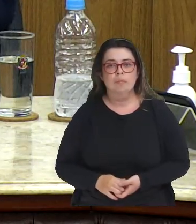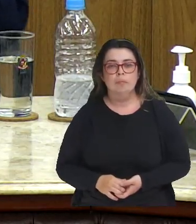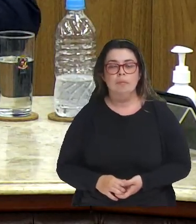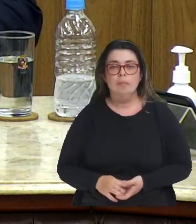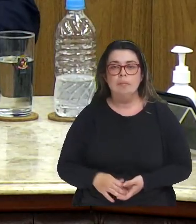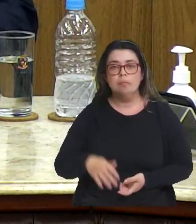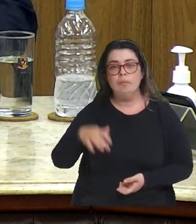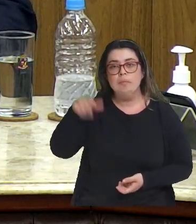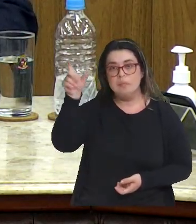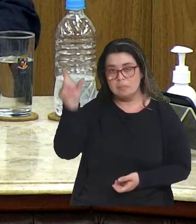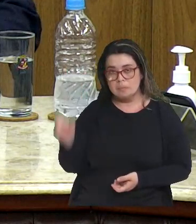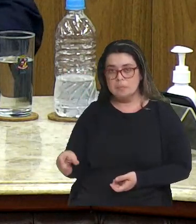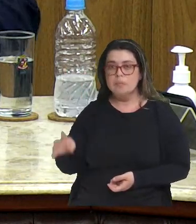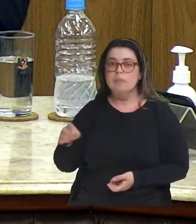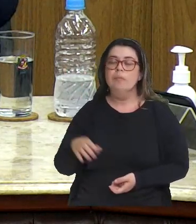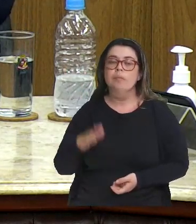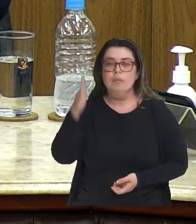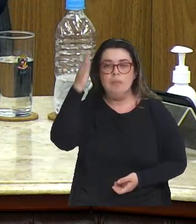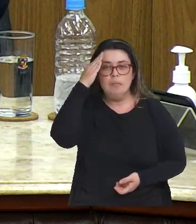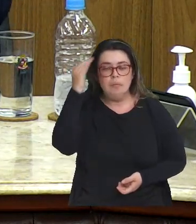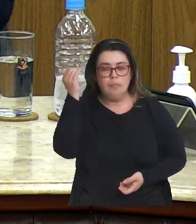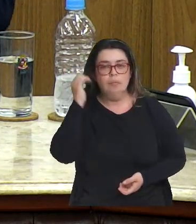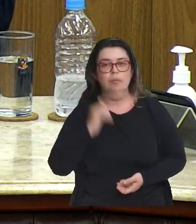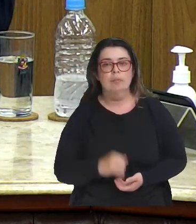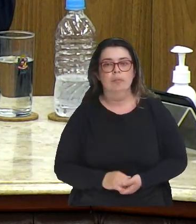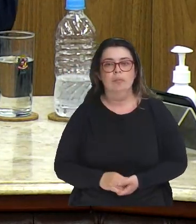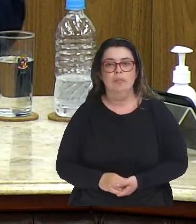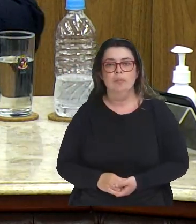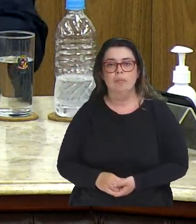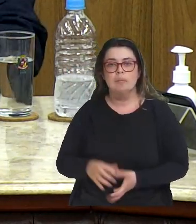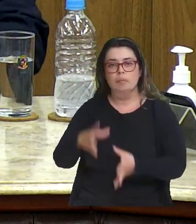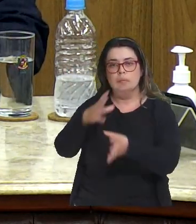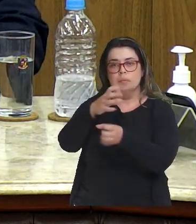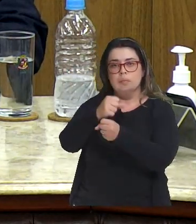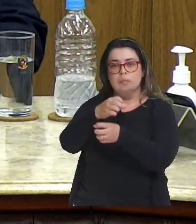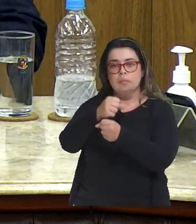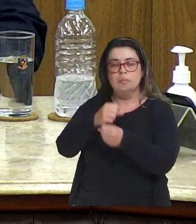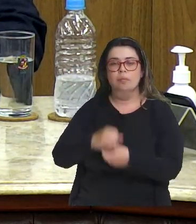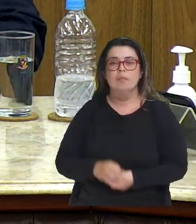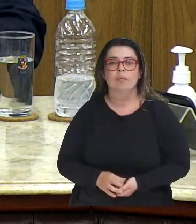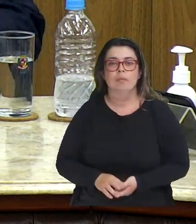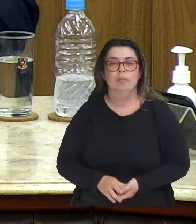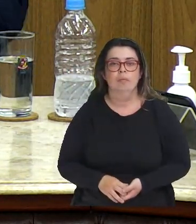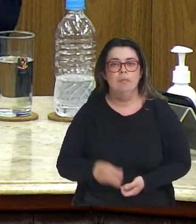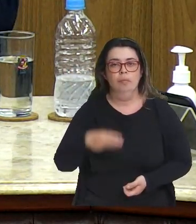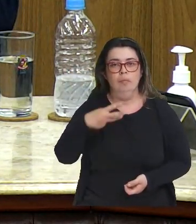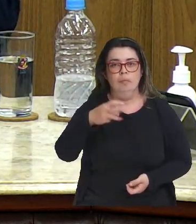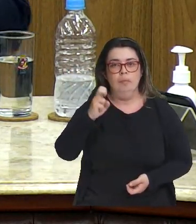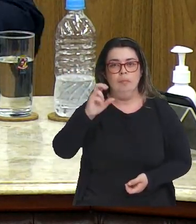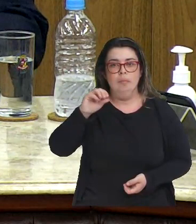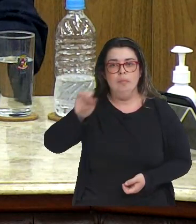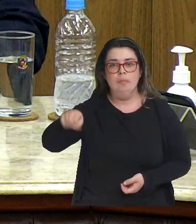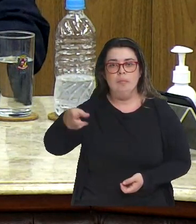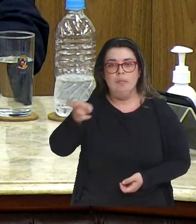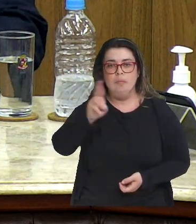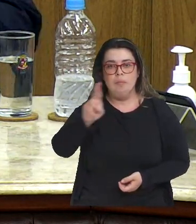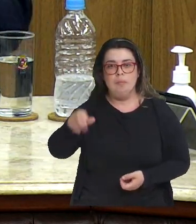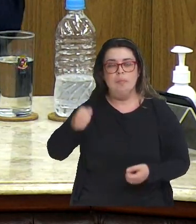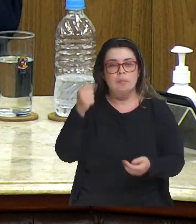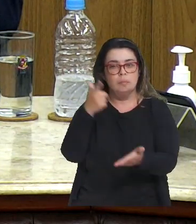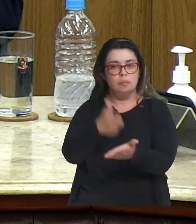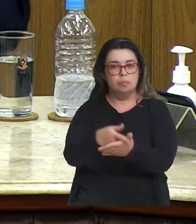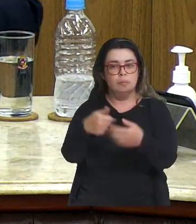população, essa abertura de crédito visa R$350 mil para a aquisição de um ônibus que será